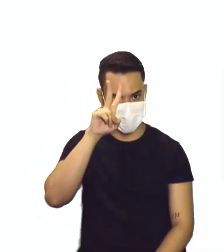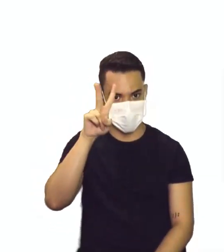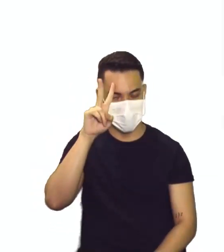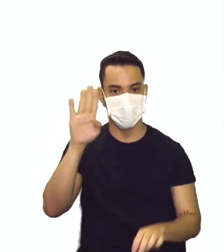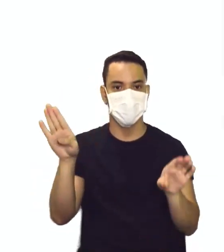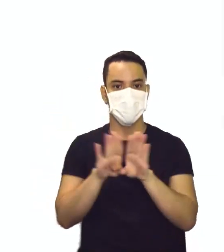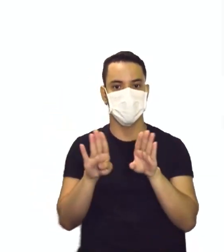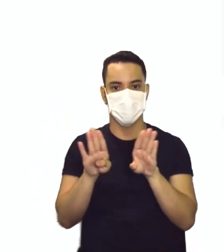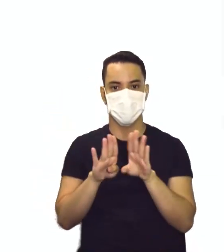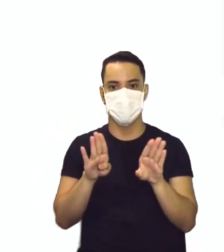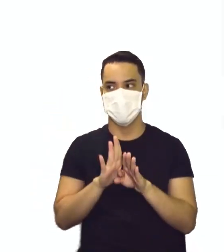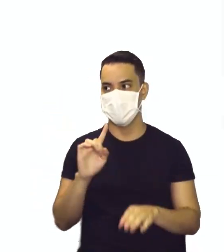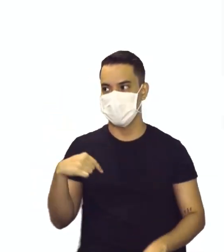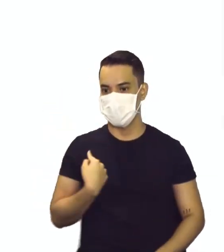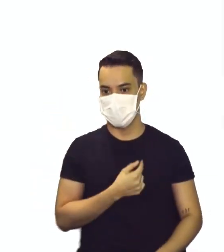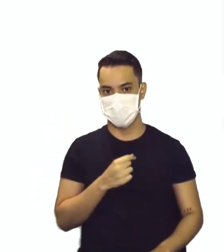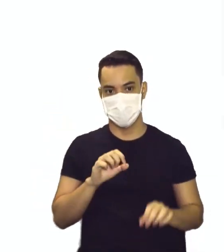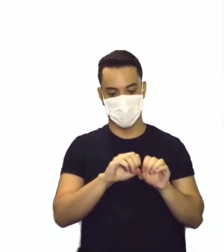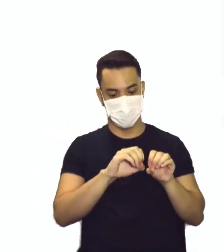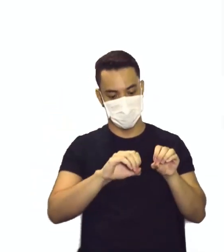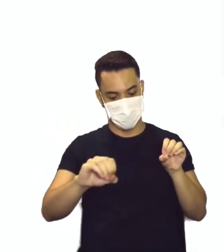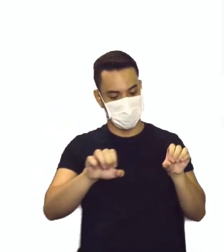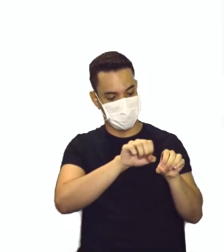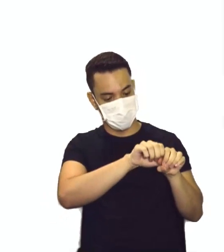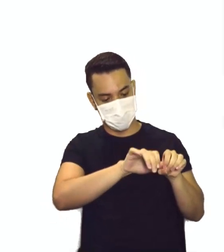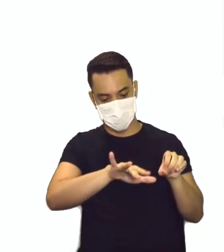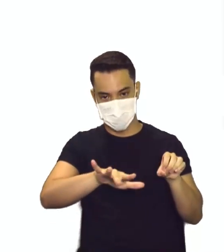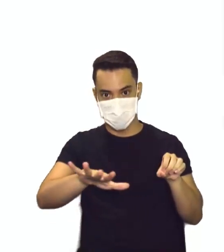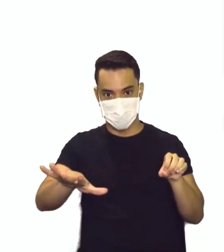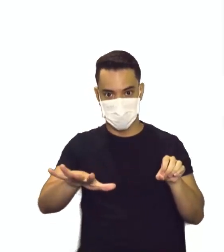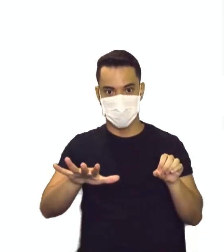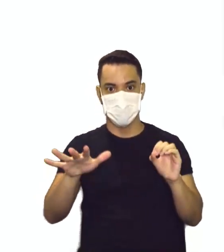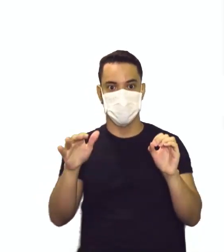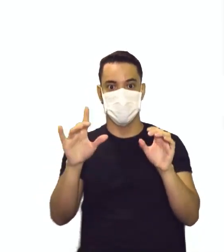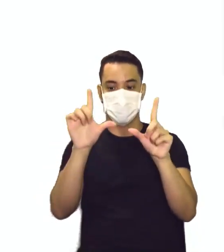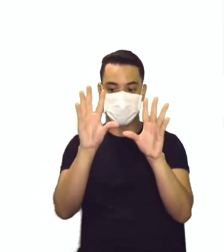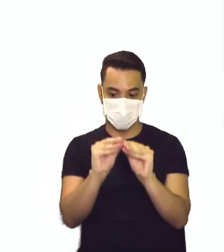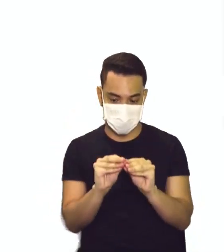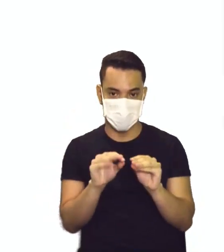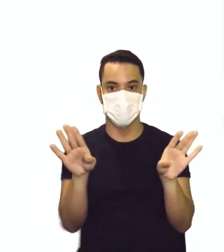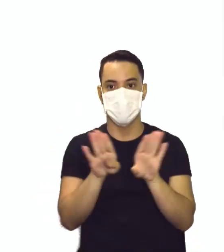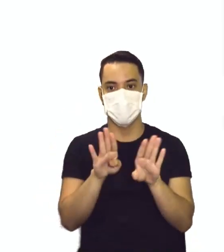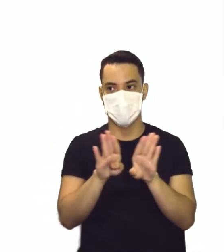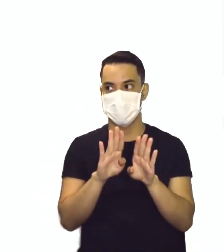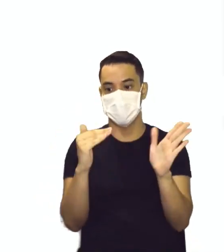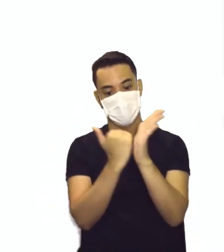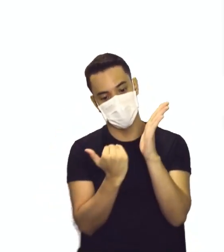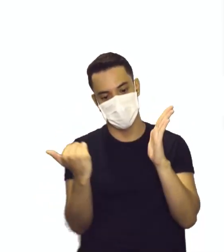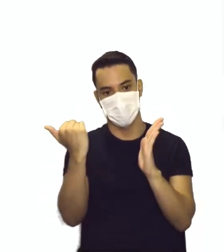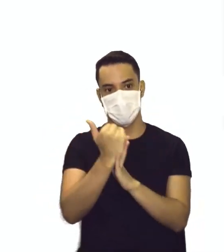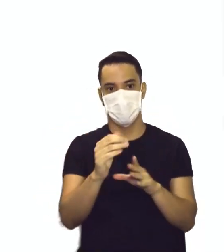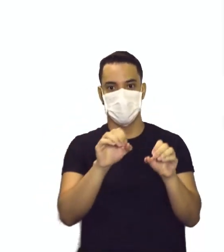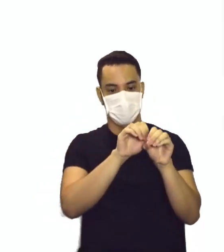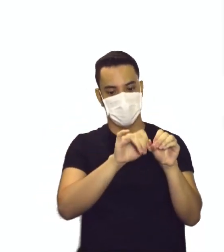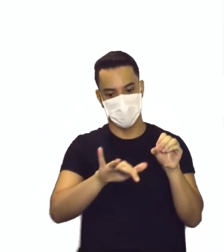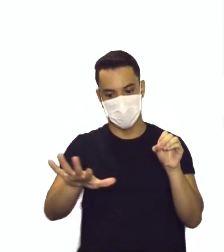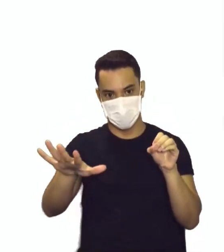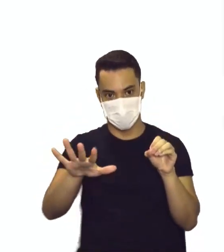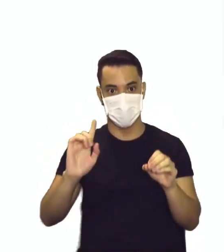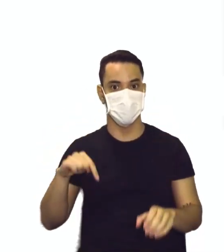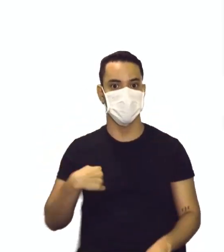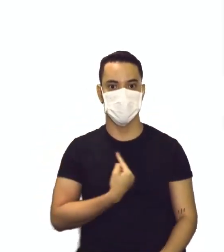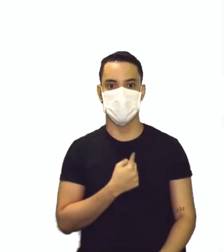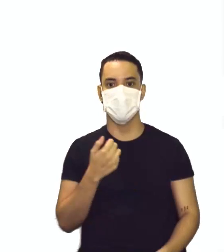também vimos os semicondutores e supercondutores, ok? Os semicondutores, como o